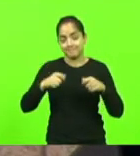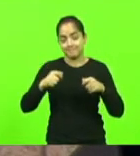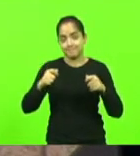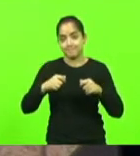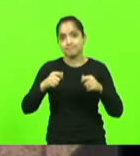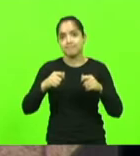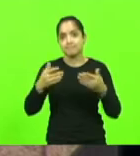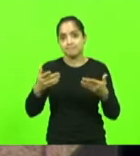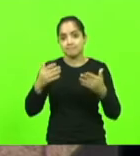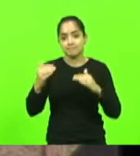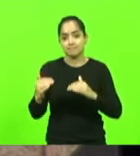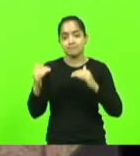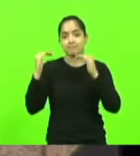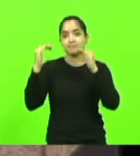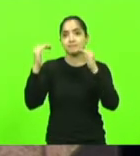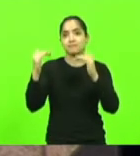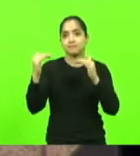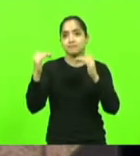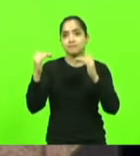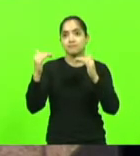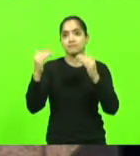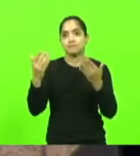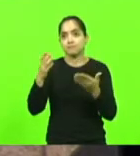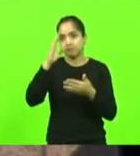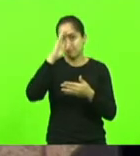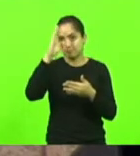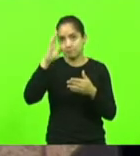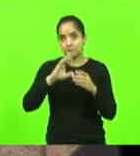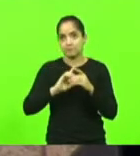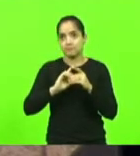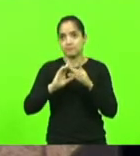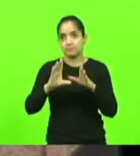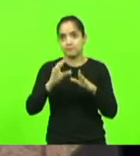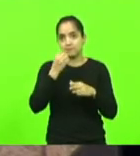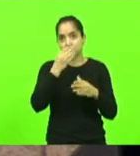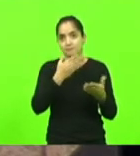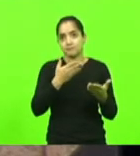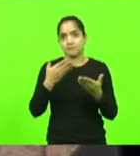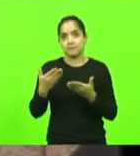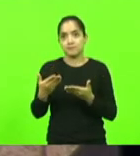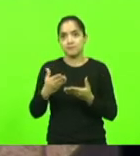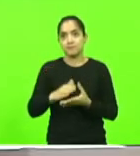parlamento, engrandece o parlamento e, principalmente, a democracia. Então, seja muito bem-vindo.